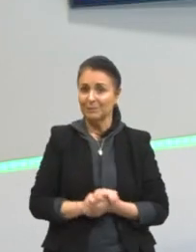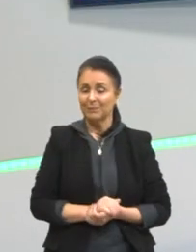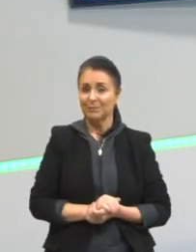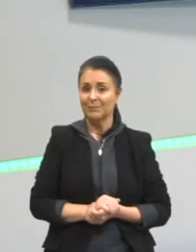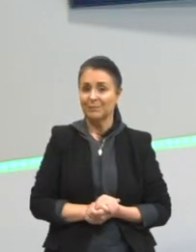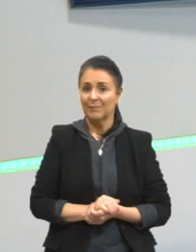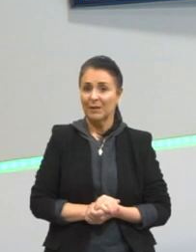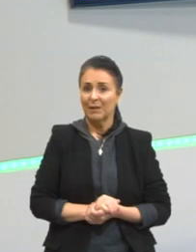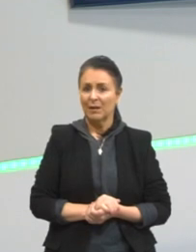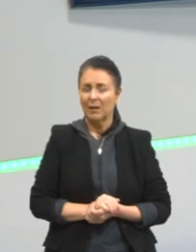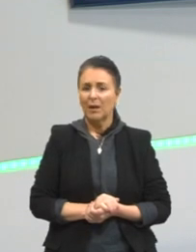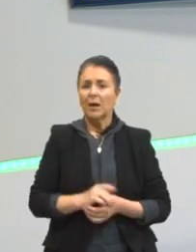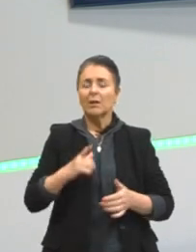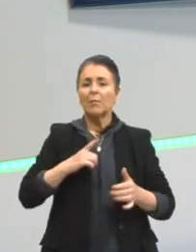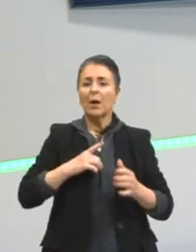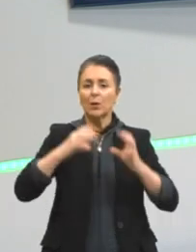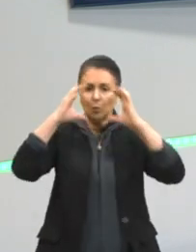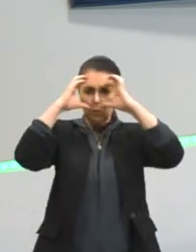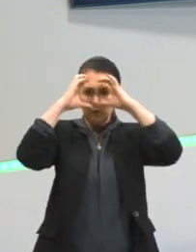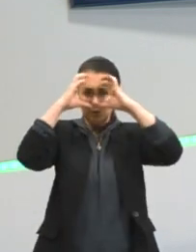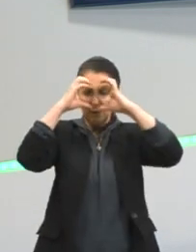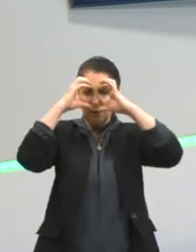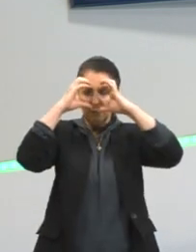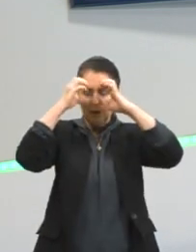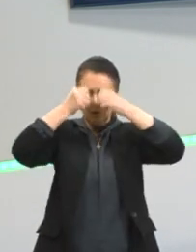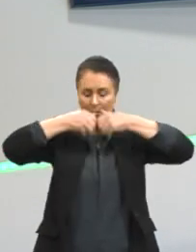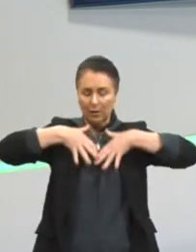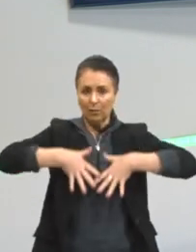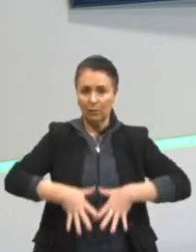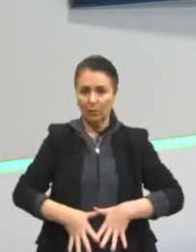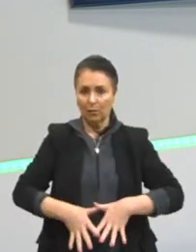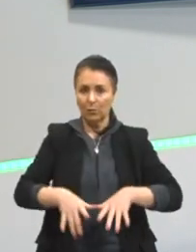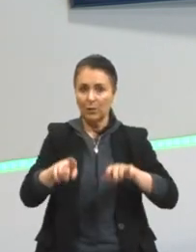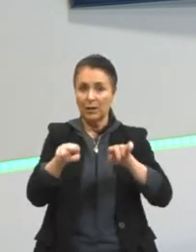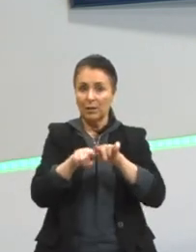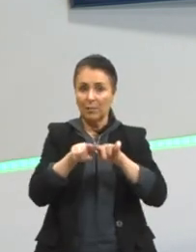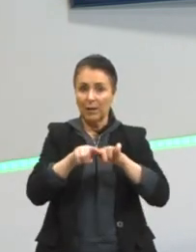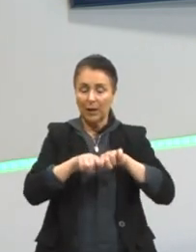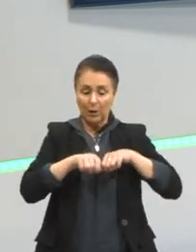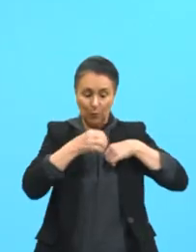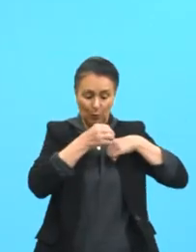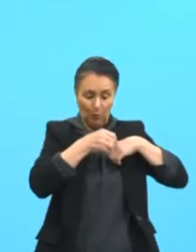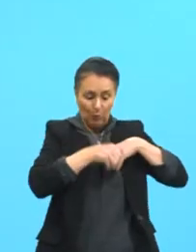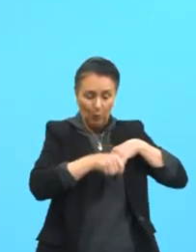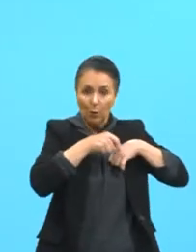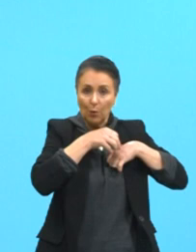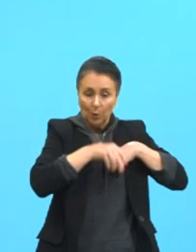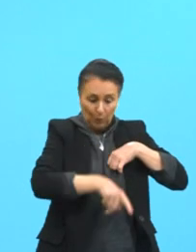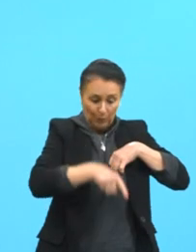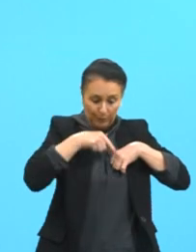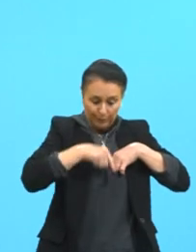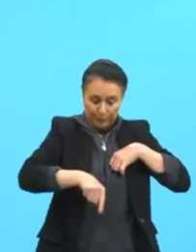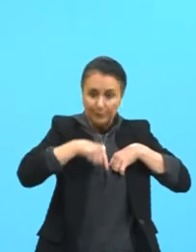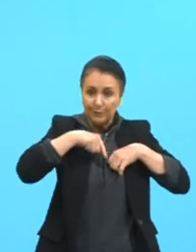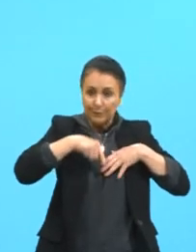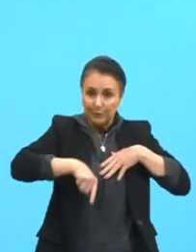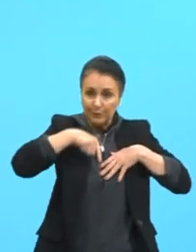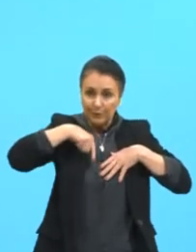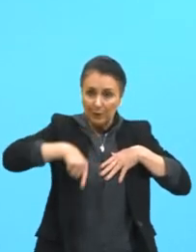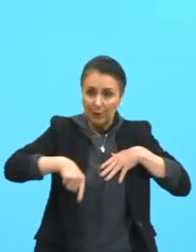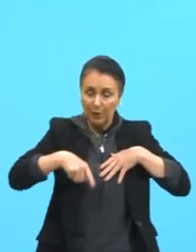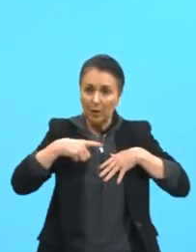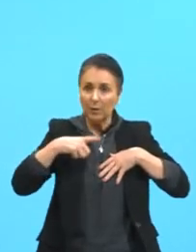é bom o sistema nervoso e endócrino tem outro parceiro que é o sistema imunológico que vão